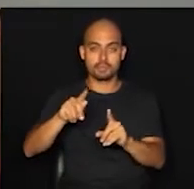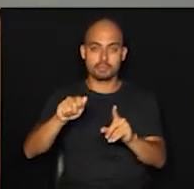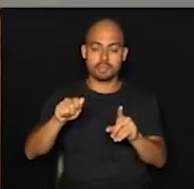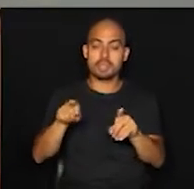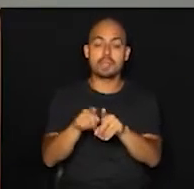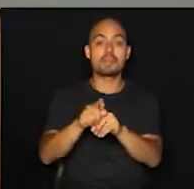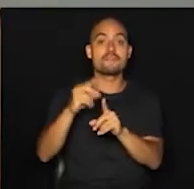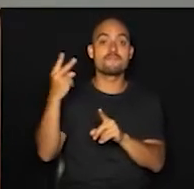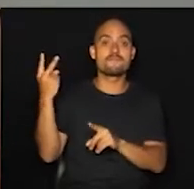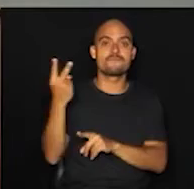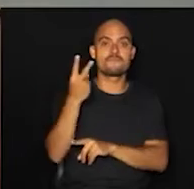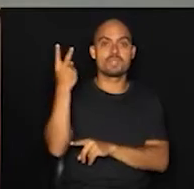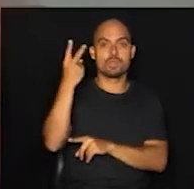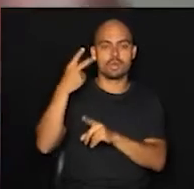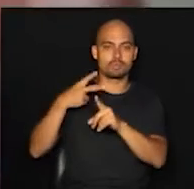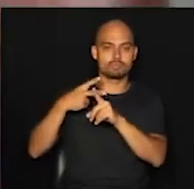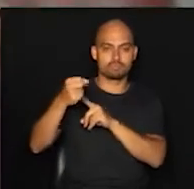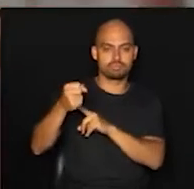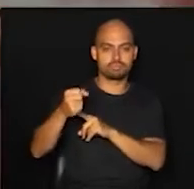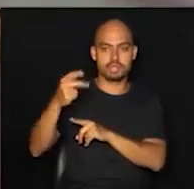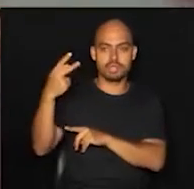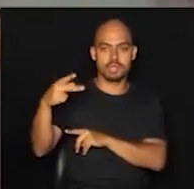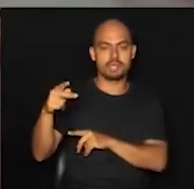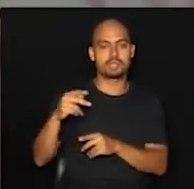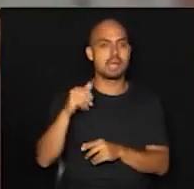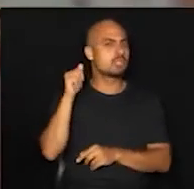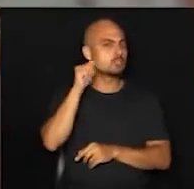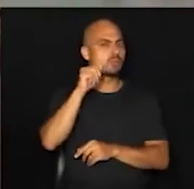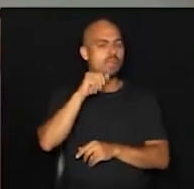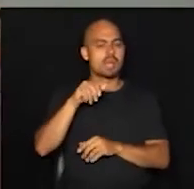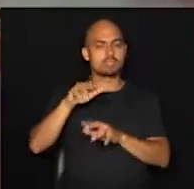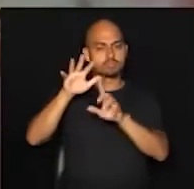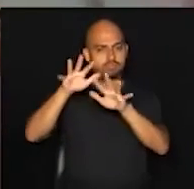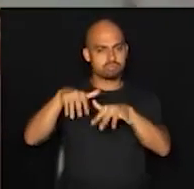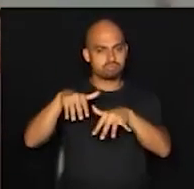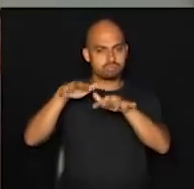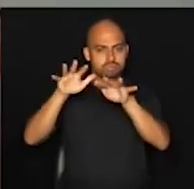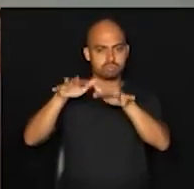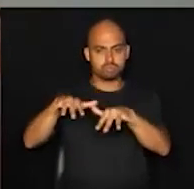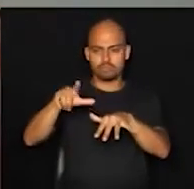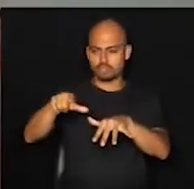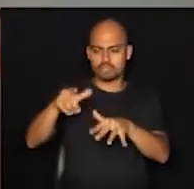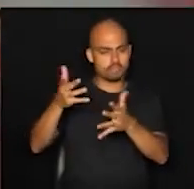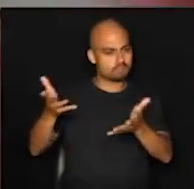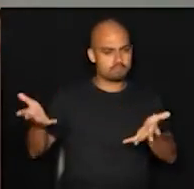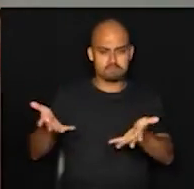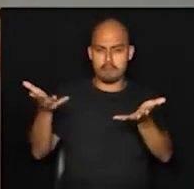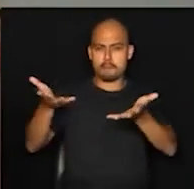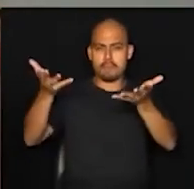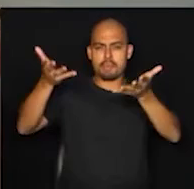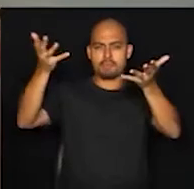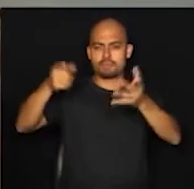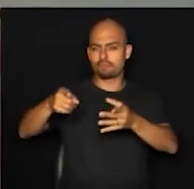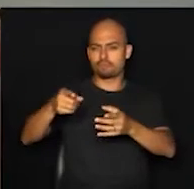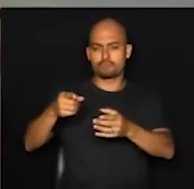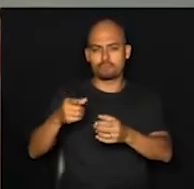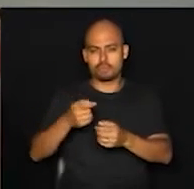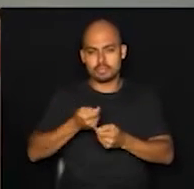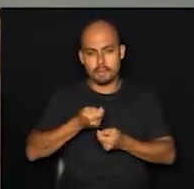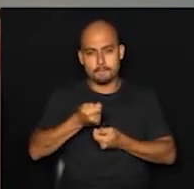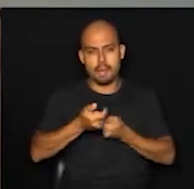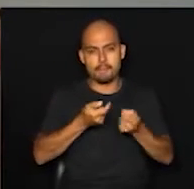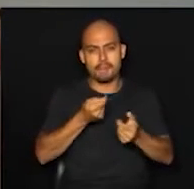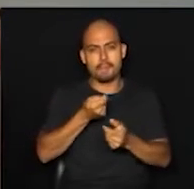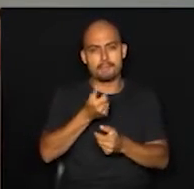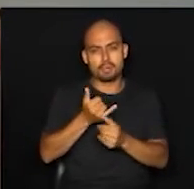as damas dela chamavam de vitória. Você ganhou, Vossa Alteza é a soberana, Vossa Alteza passou a perna em todo mundo. Beleza, tudo isso aconteceu.